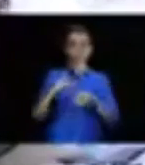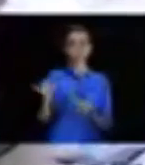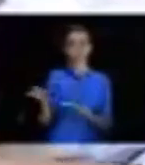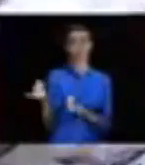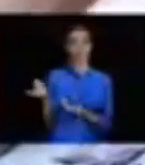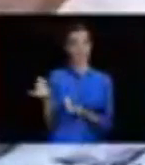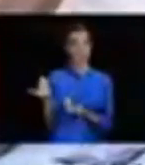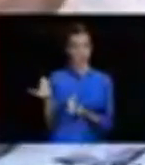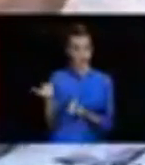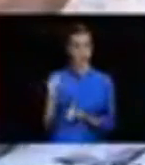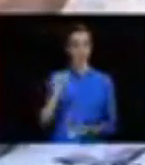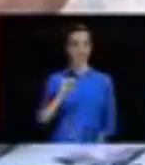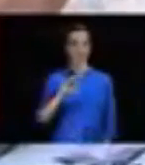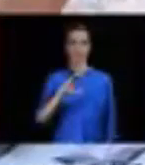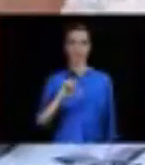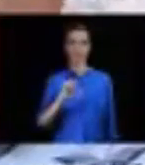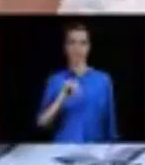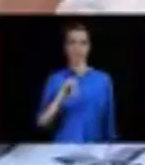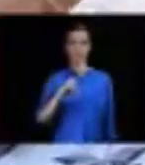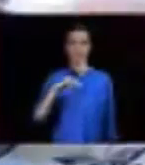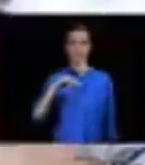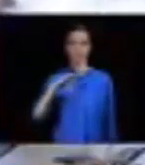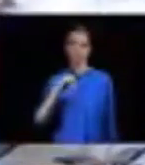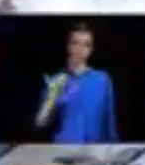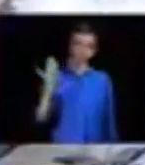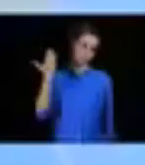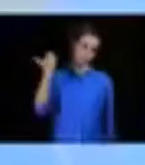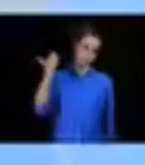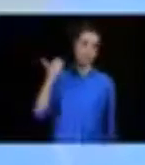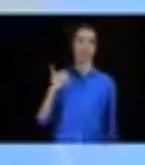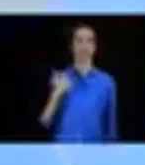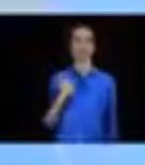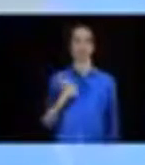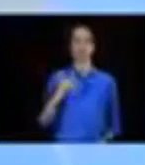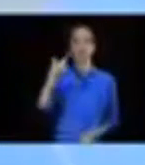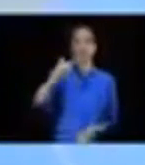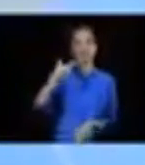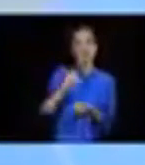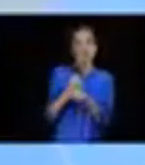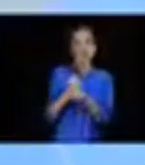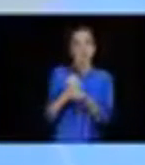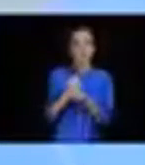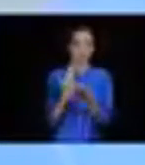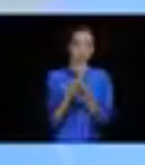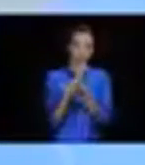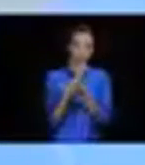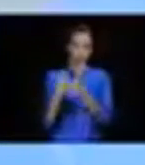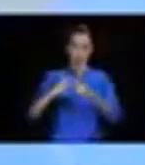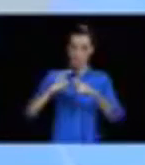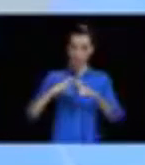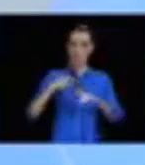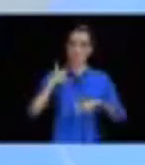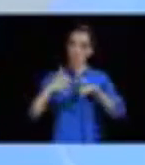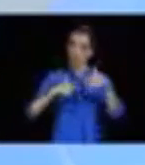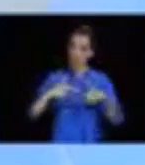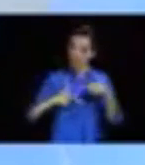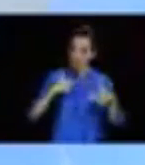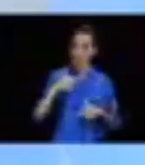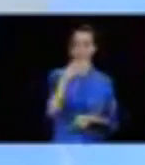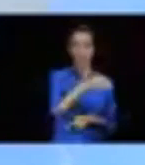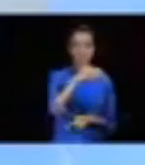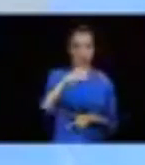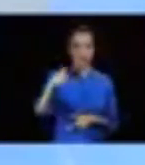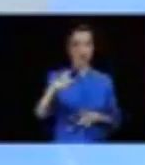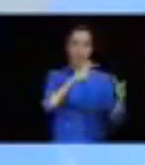trabalhar cedo como acadêmico naquela época, e no segundo ano da medicina eu trabalhava como acadêmico